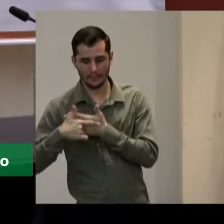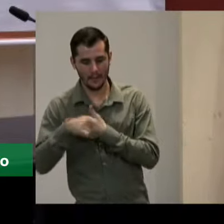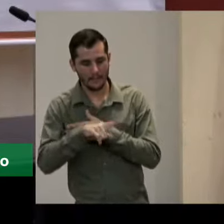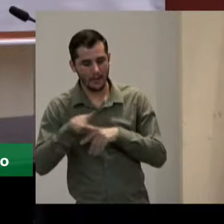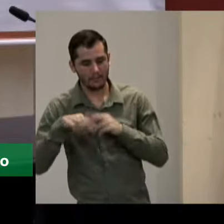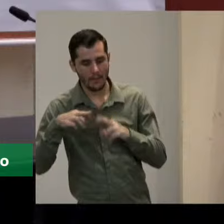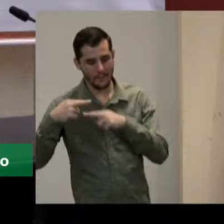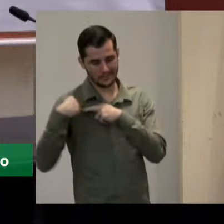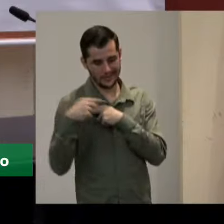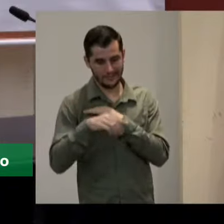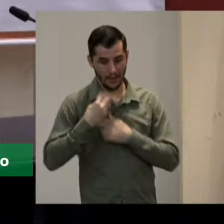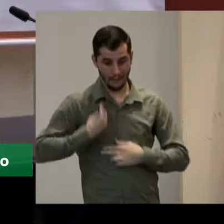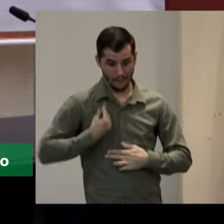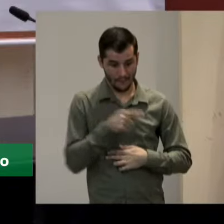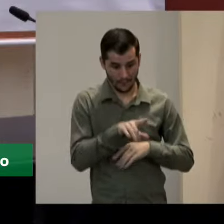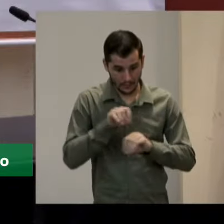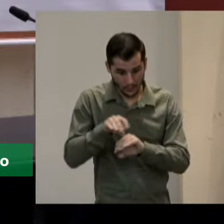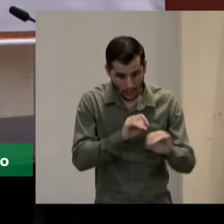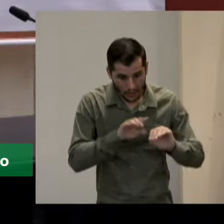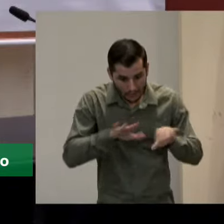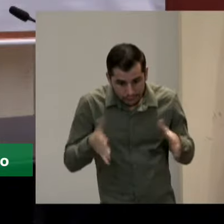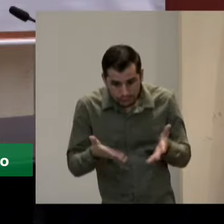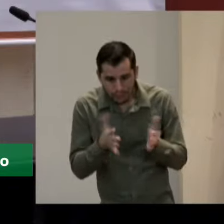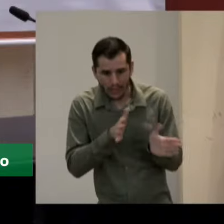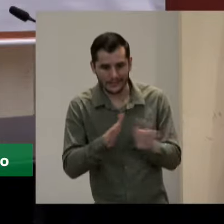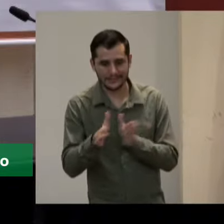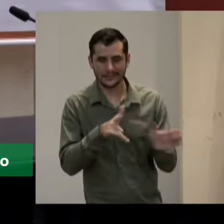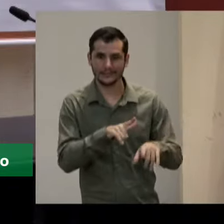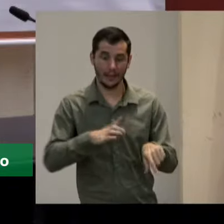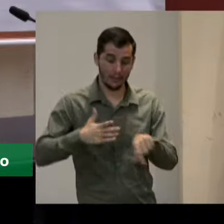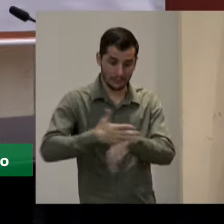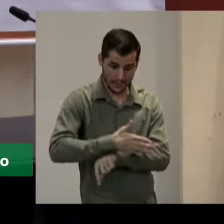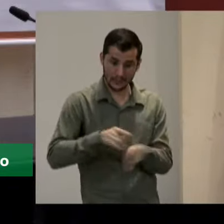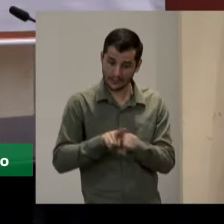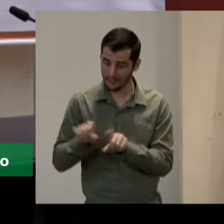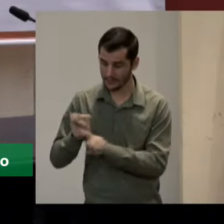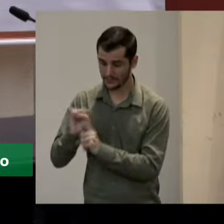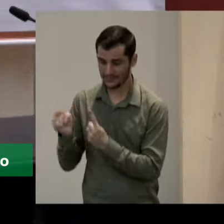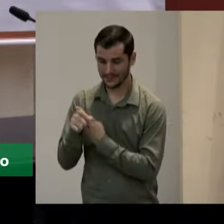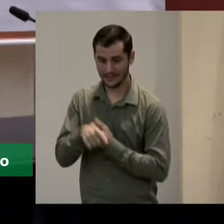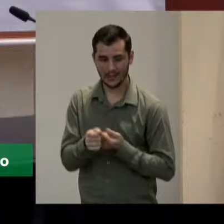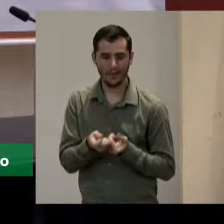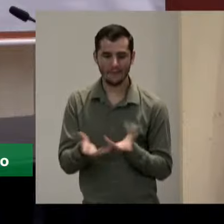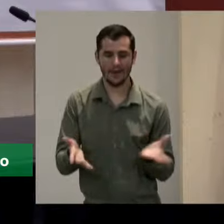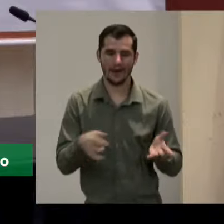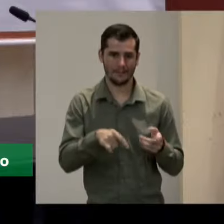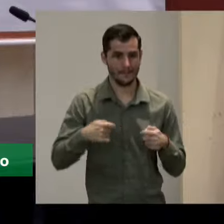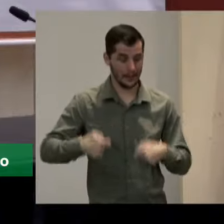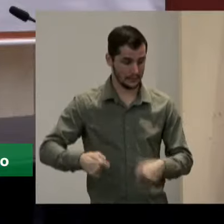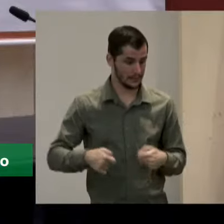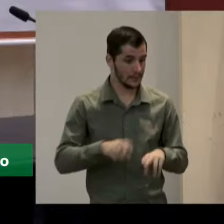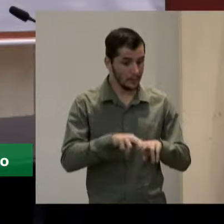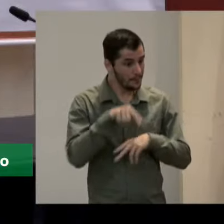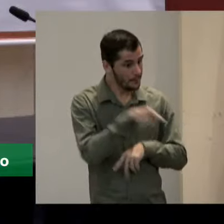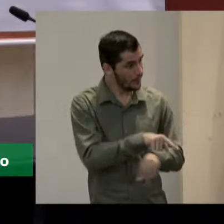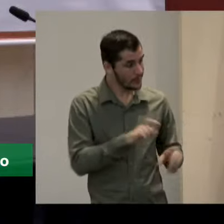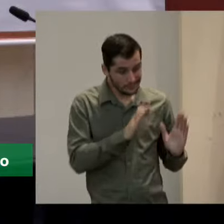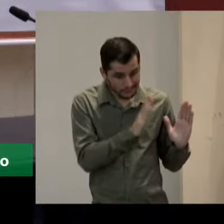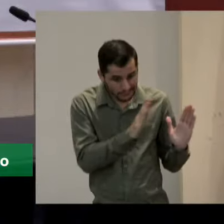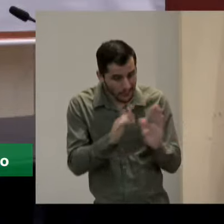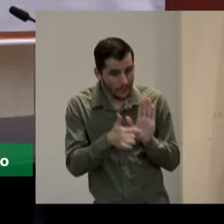a educação se torne acessível, da mesma forma a sociedade. Por isso que eu trouxe Abraçando o Mundo, porque eu quero que vocês